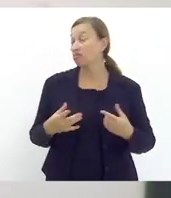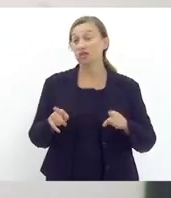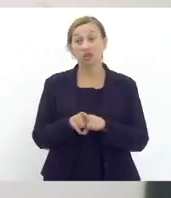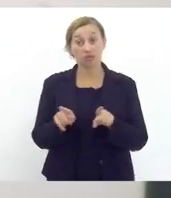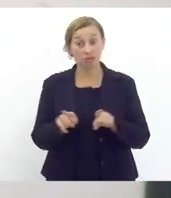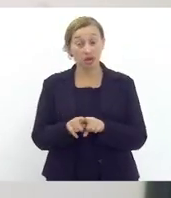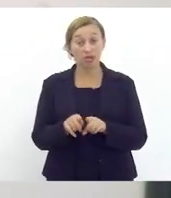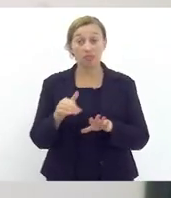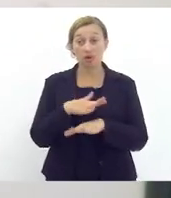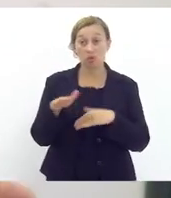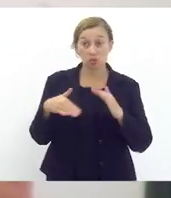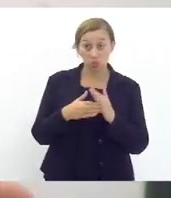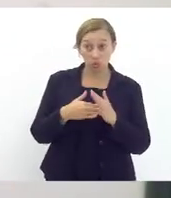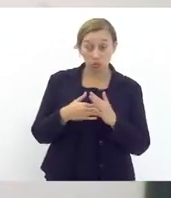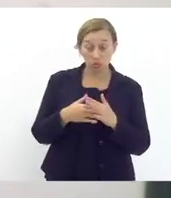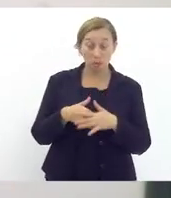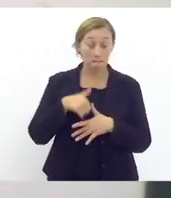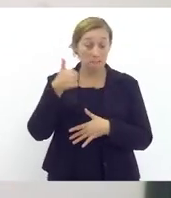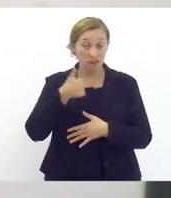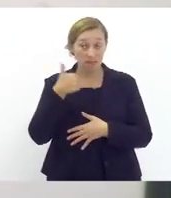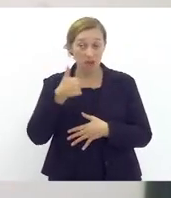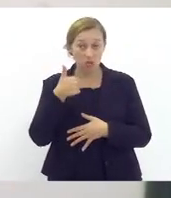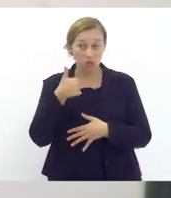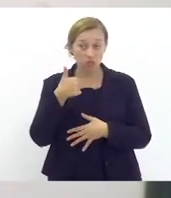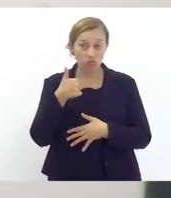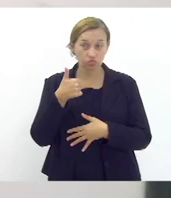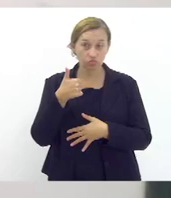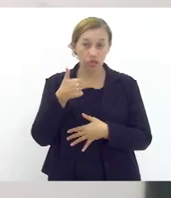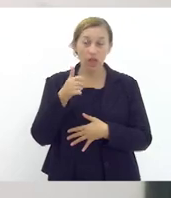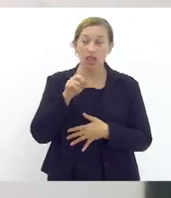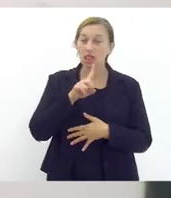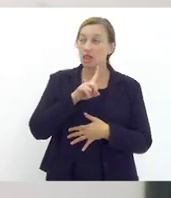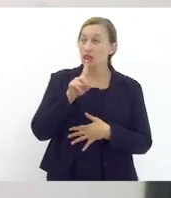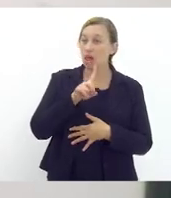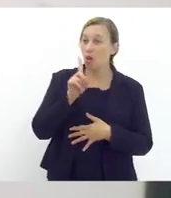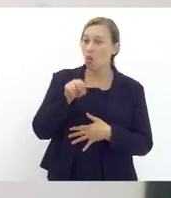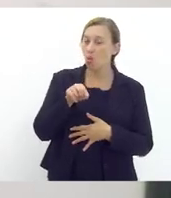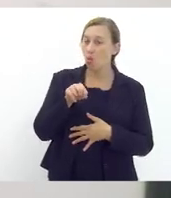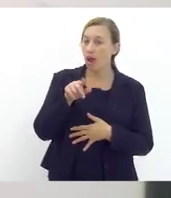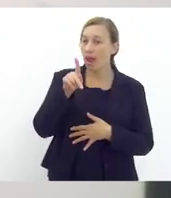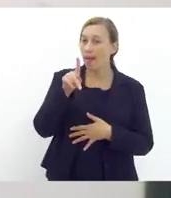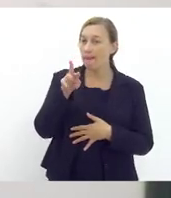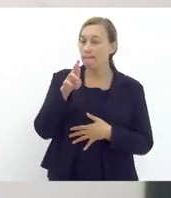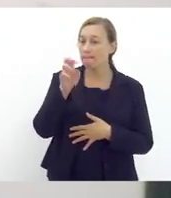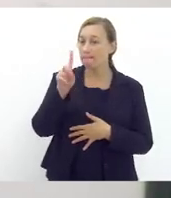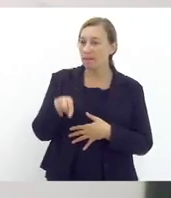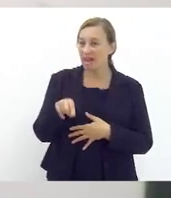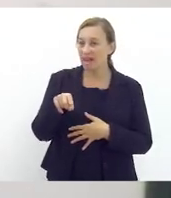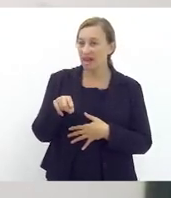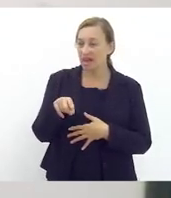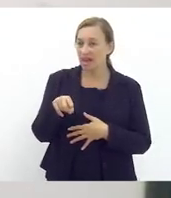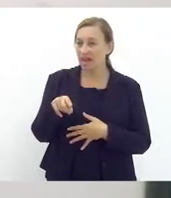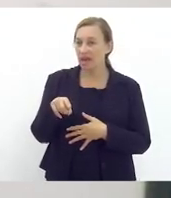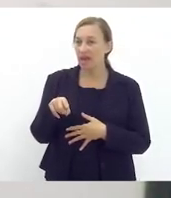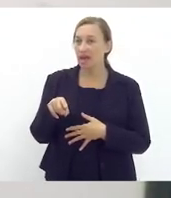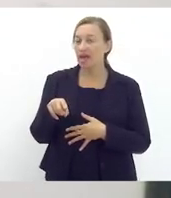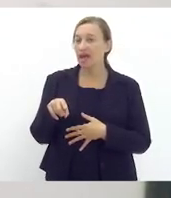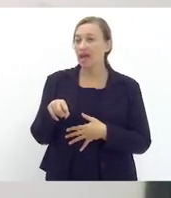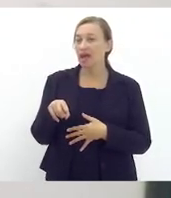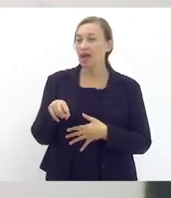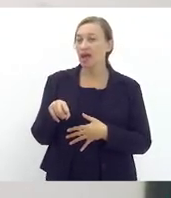todo mundo primeiro não é um pré-requisito impeditivo